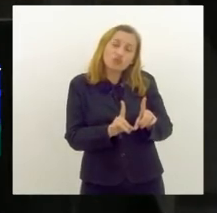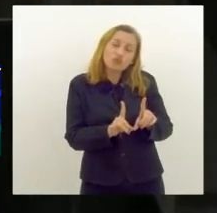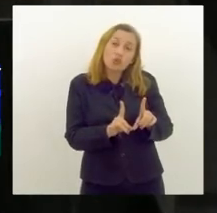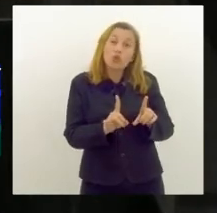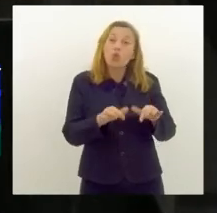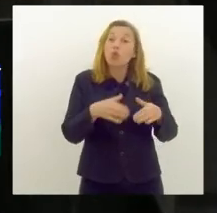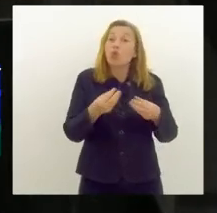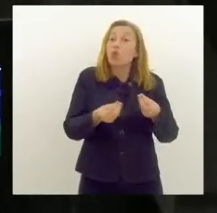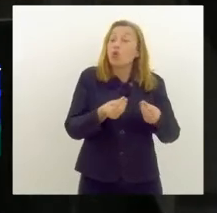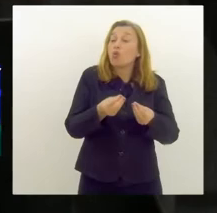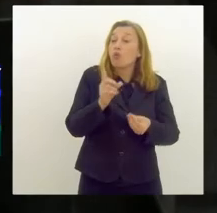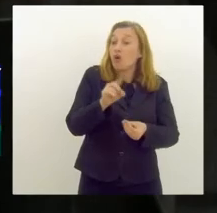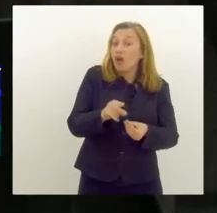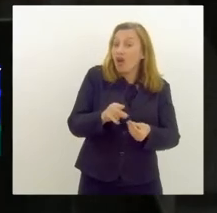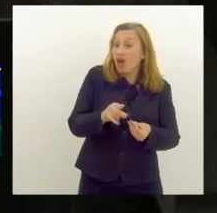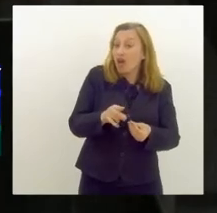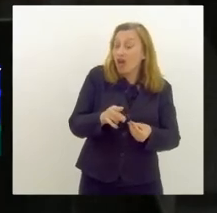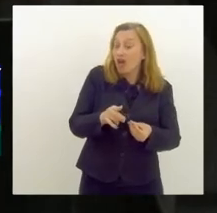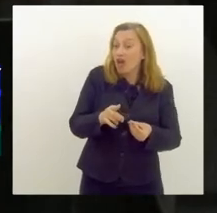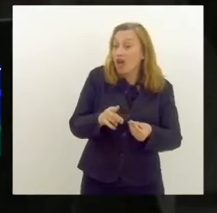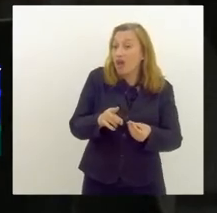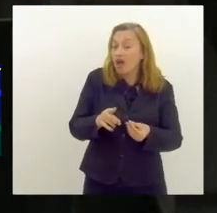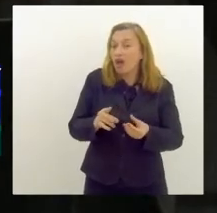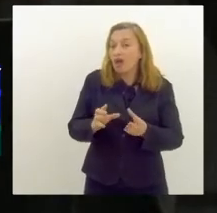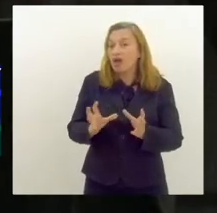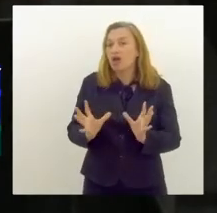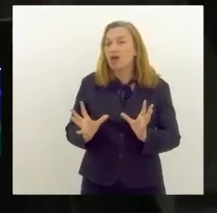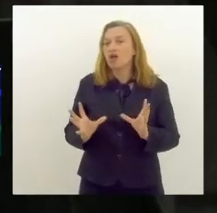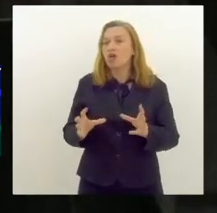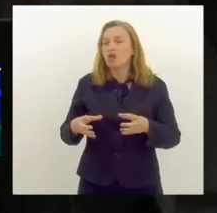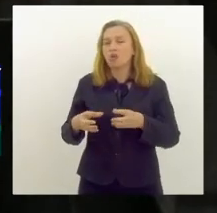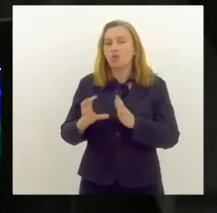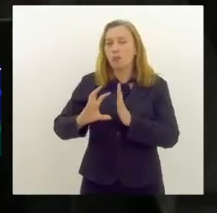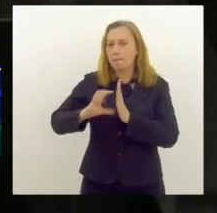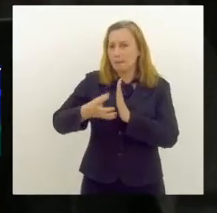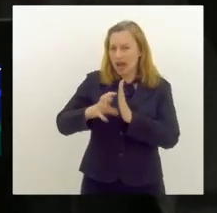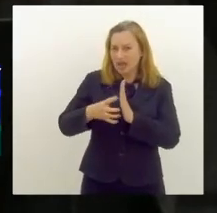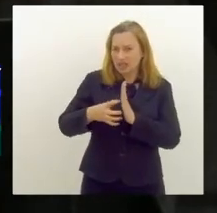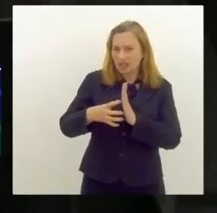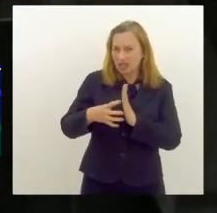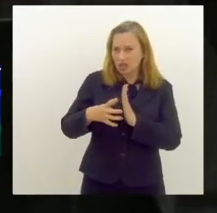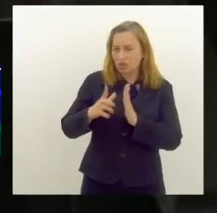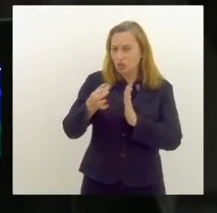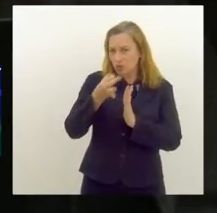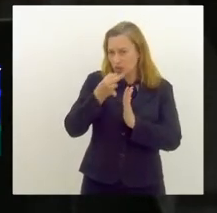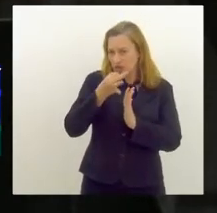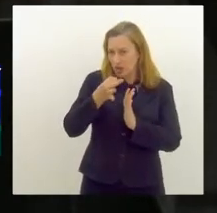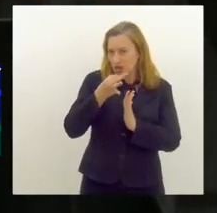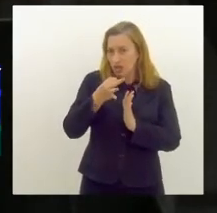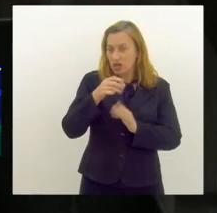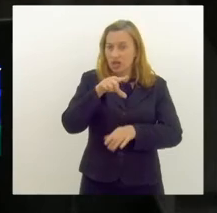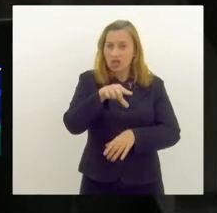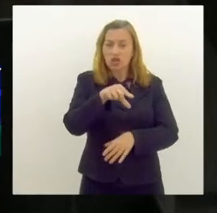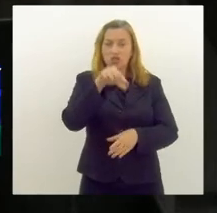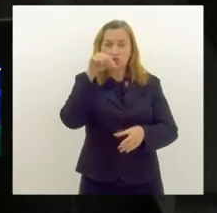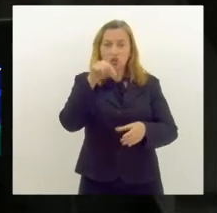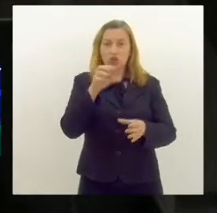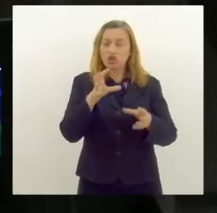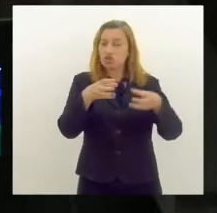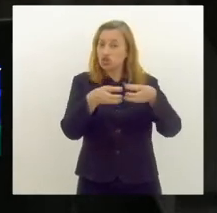partidária, e medidas partidárias têm o caráter de ser decisões